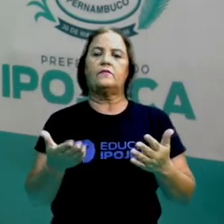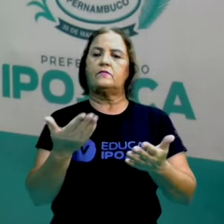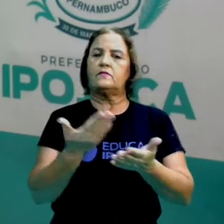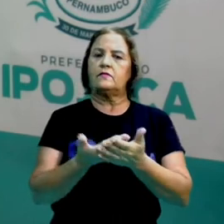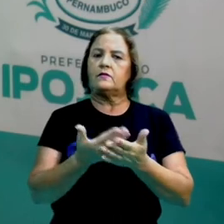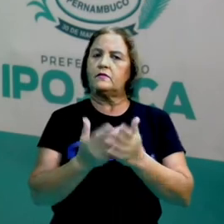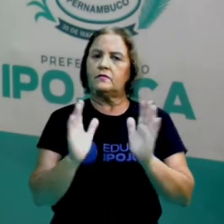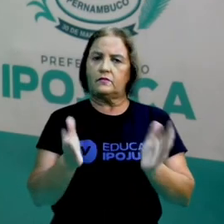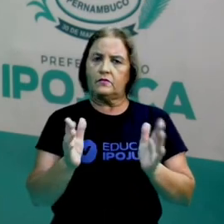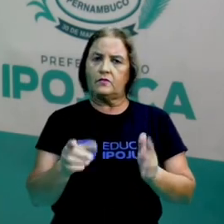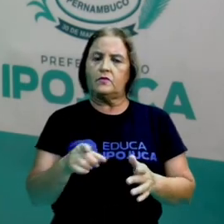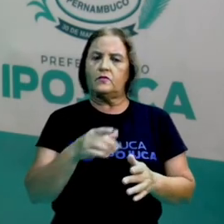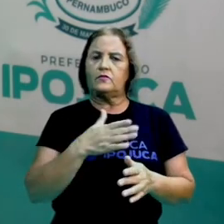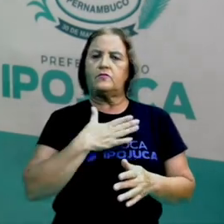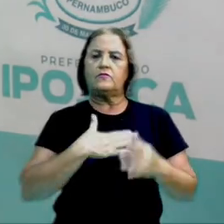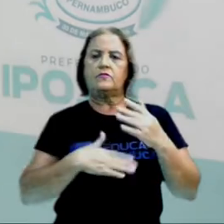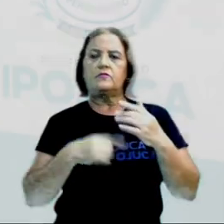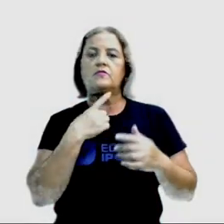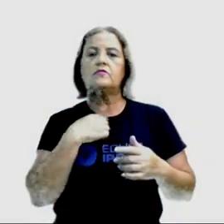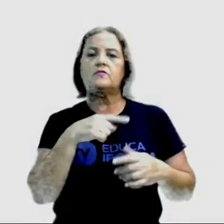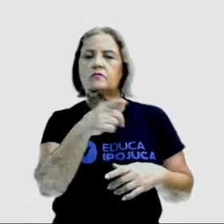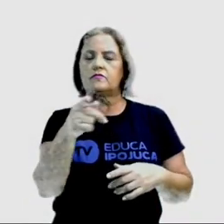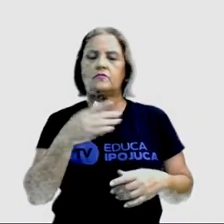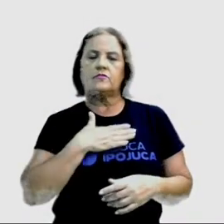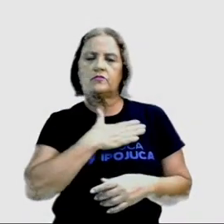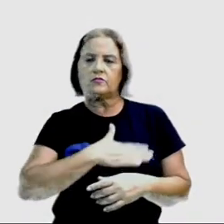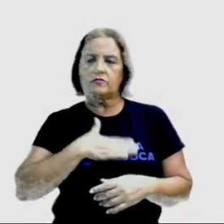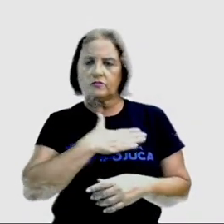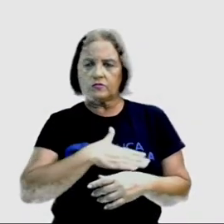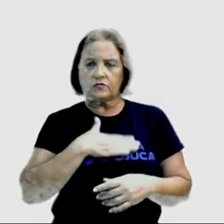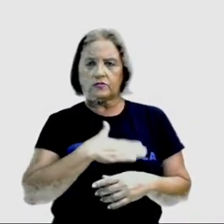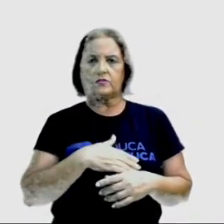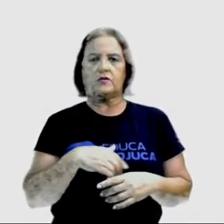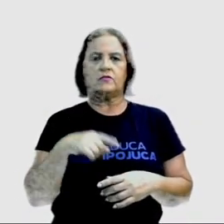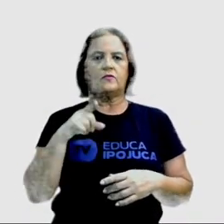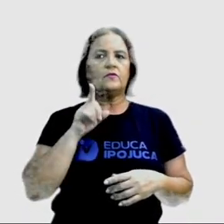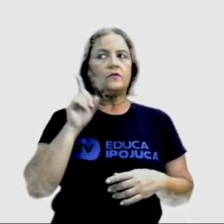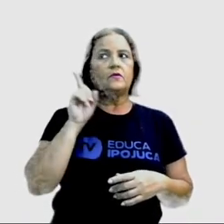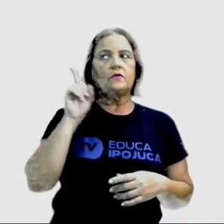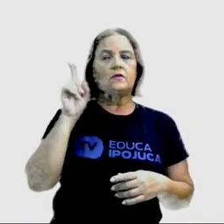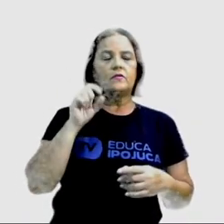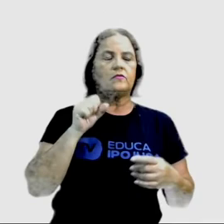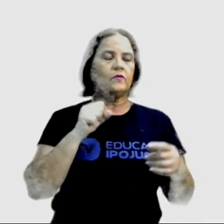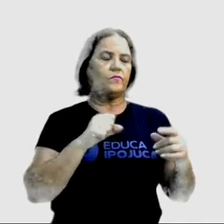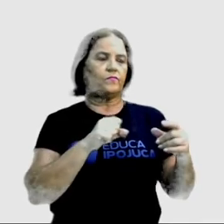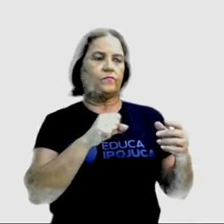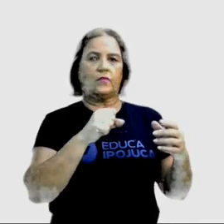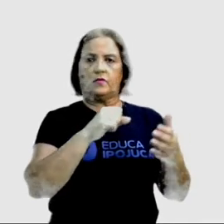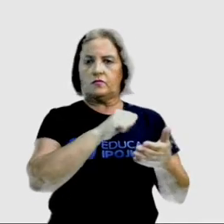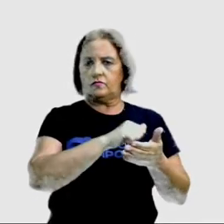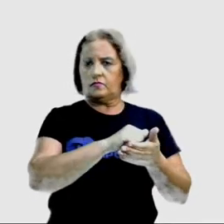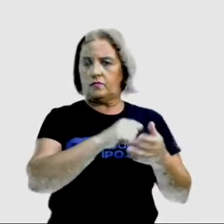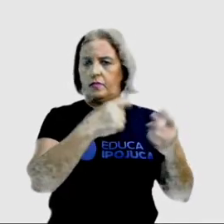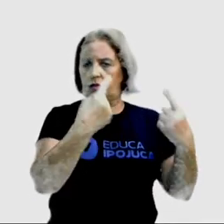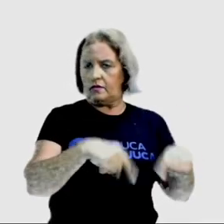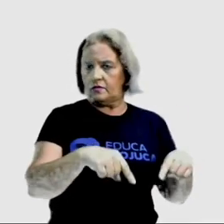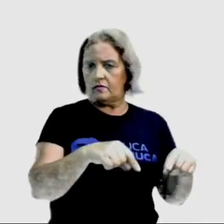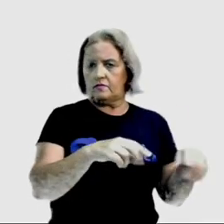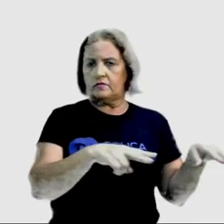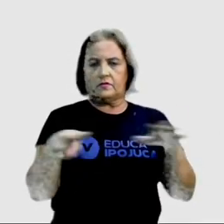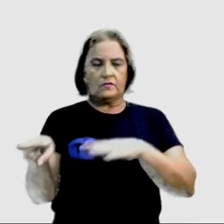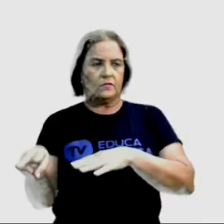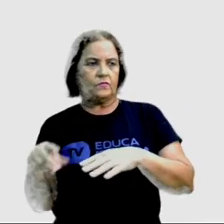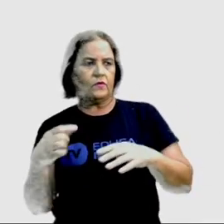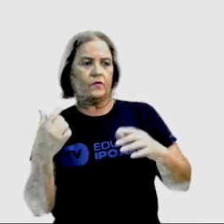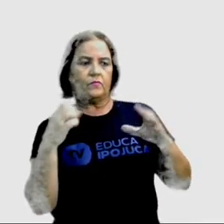tenham gostado. Aqui está o nosso Week Challenge, que é o desafio semanal. Aponta a câmera do teu QR Code para a TV